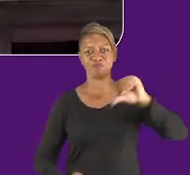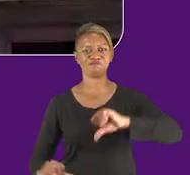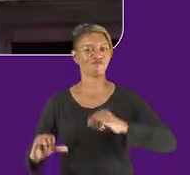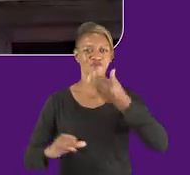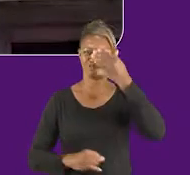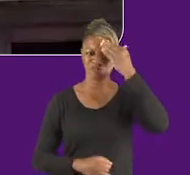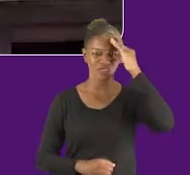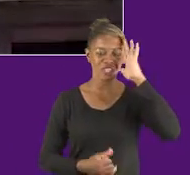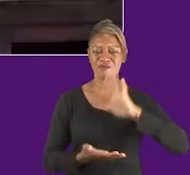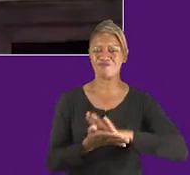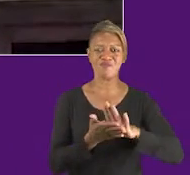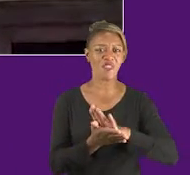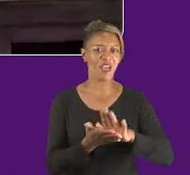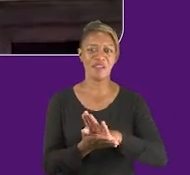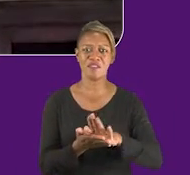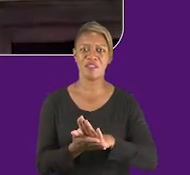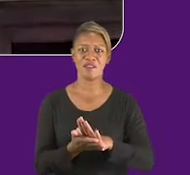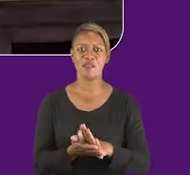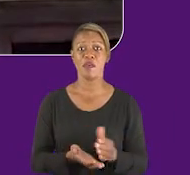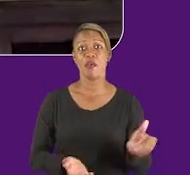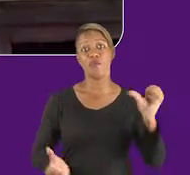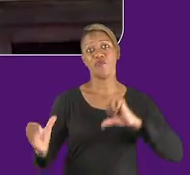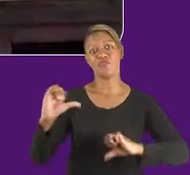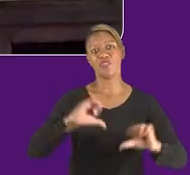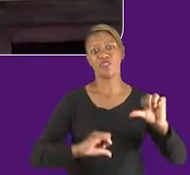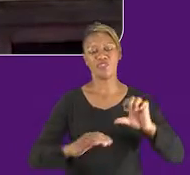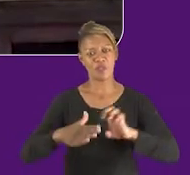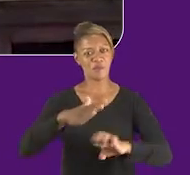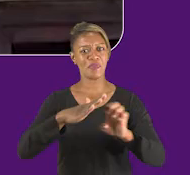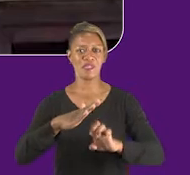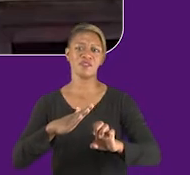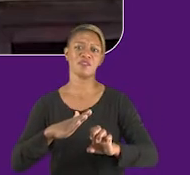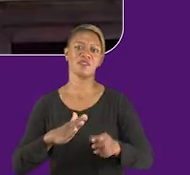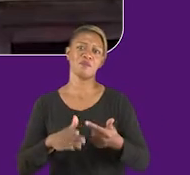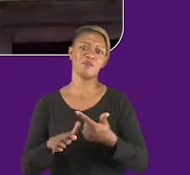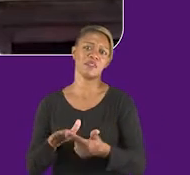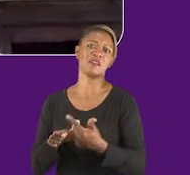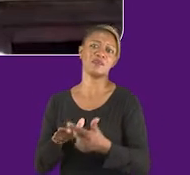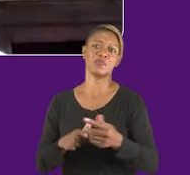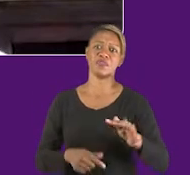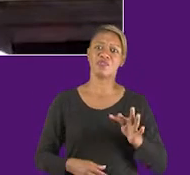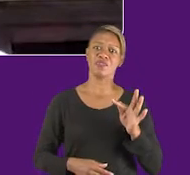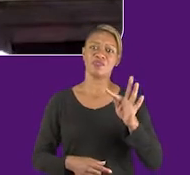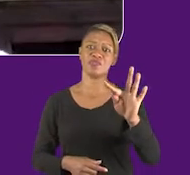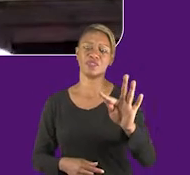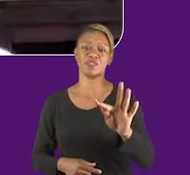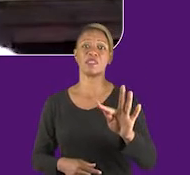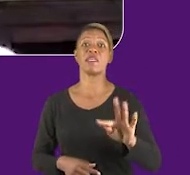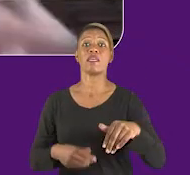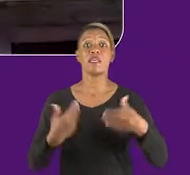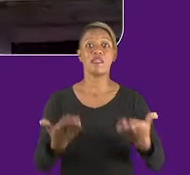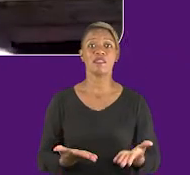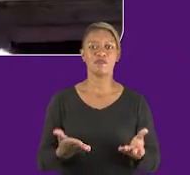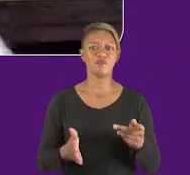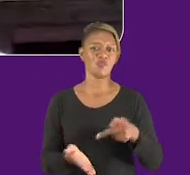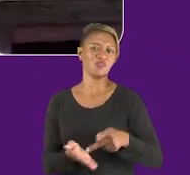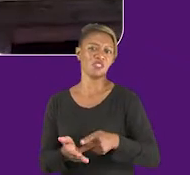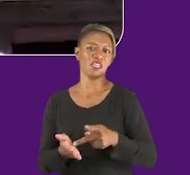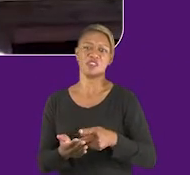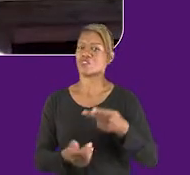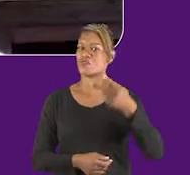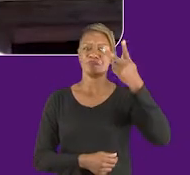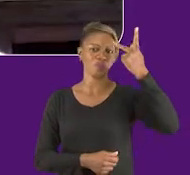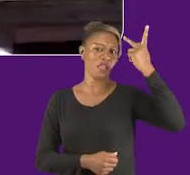entendem a dor do cliente não vão sobreviver as grandes companhias também estão fazendo isso então é um movimento